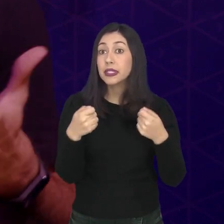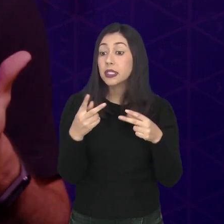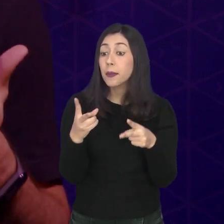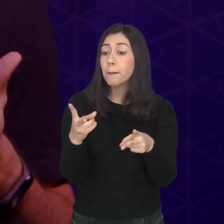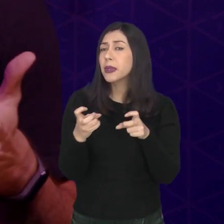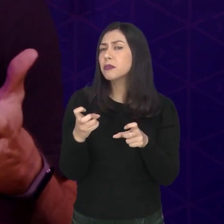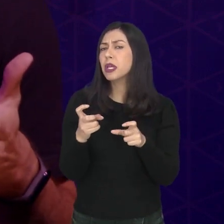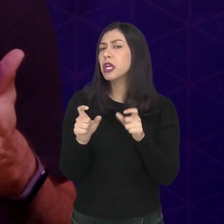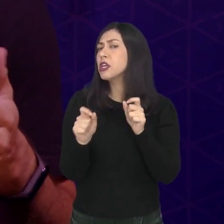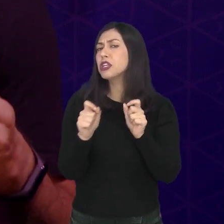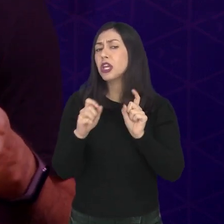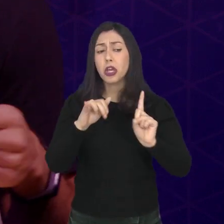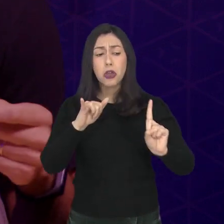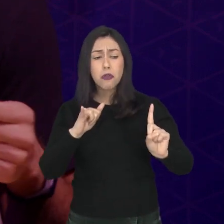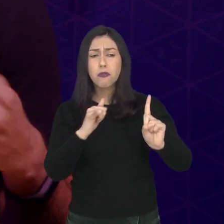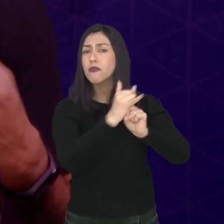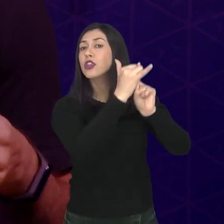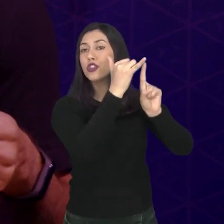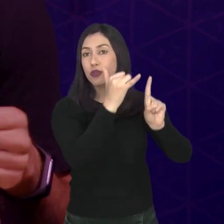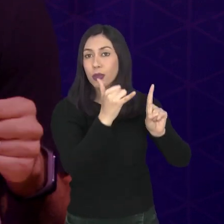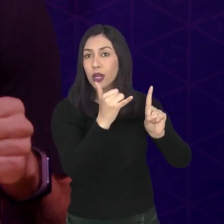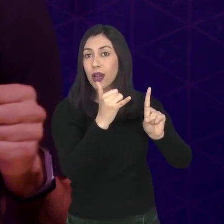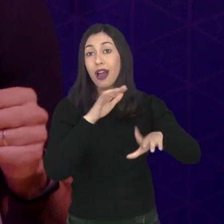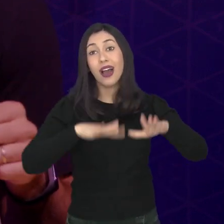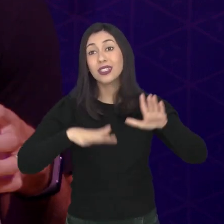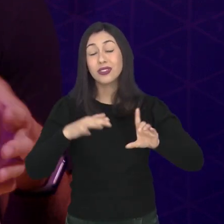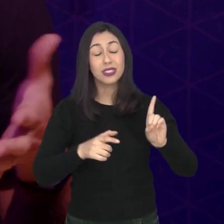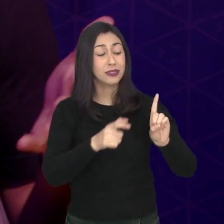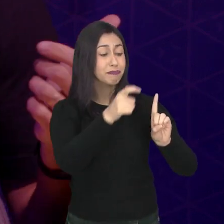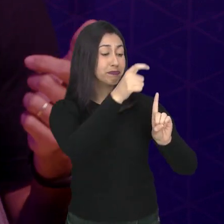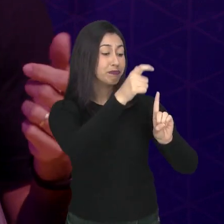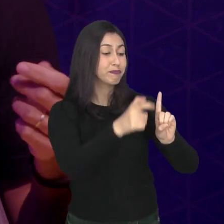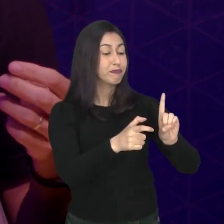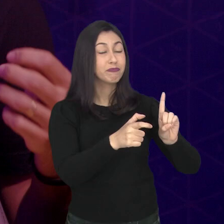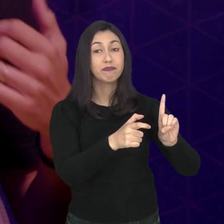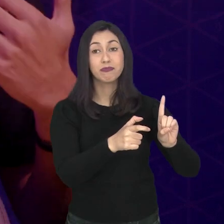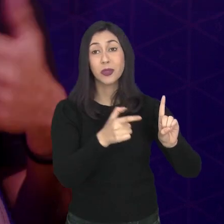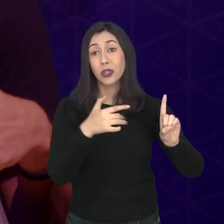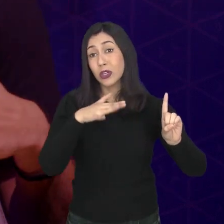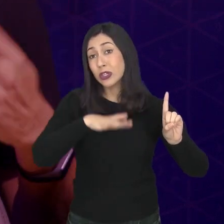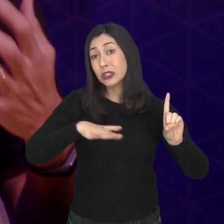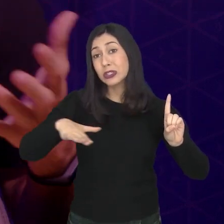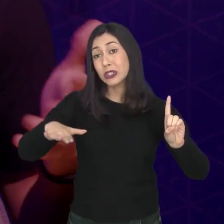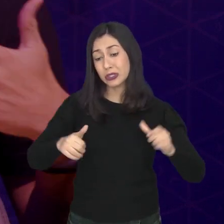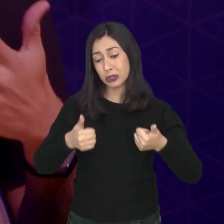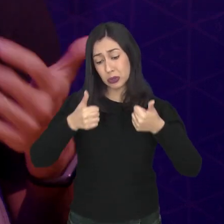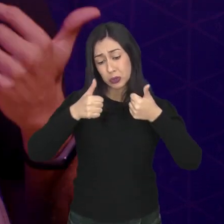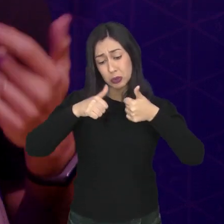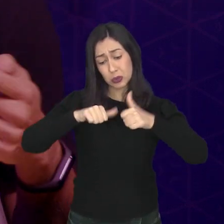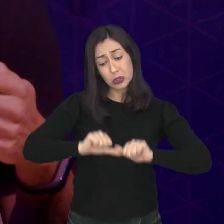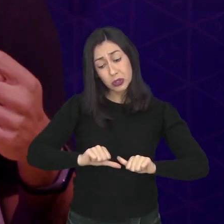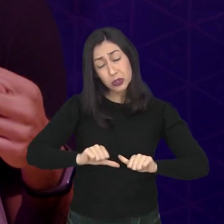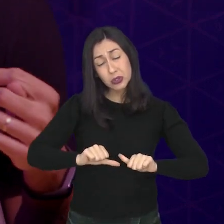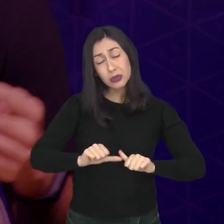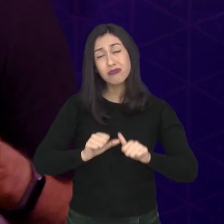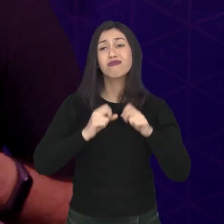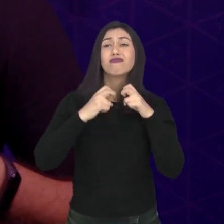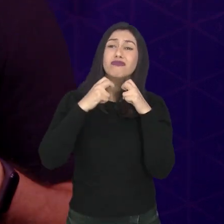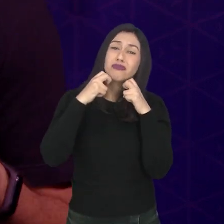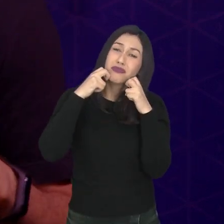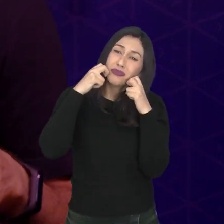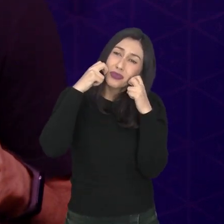identificar quem que é o alvo, né? E muitas vezes o alvo costuma ser uma criança com baixa autoestima ou mais